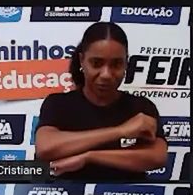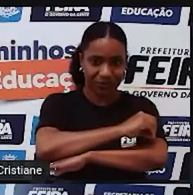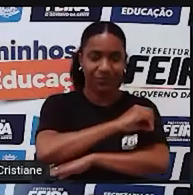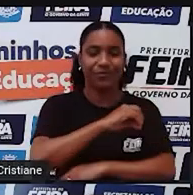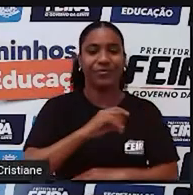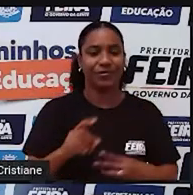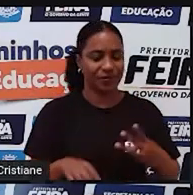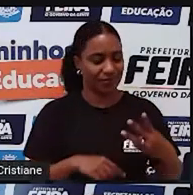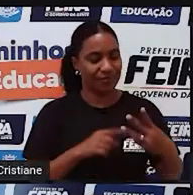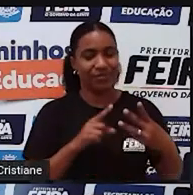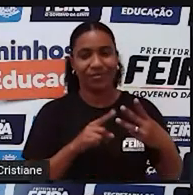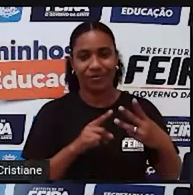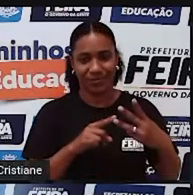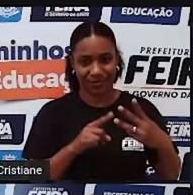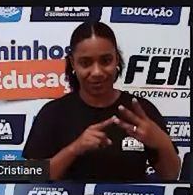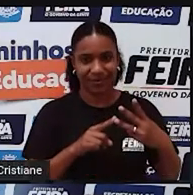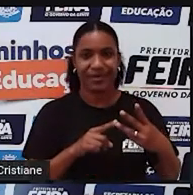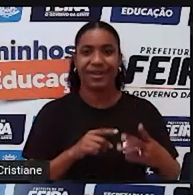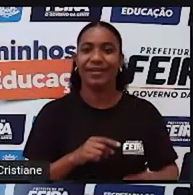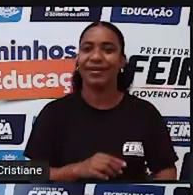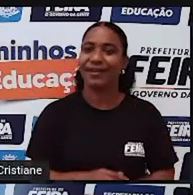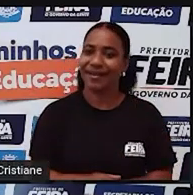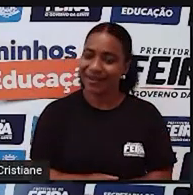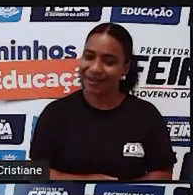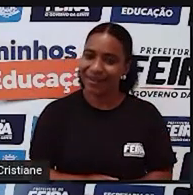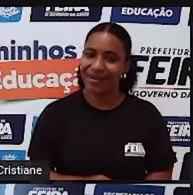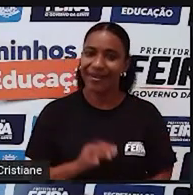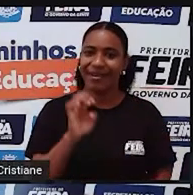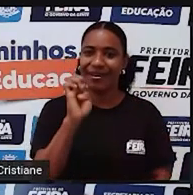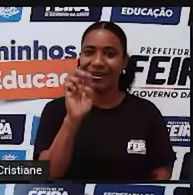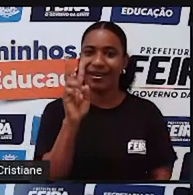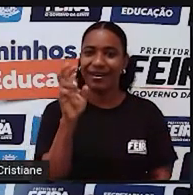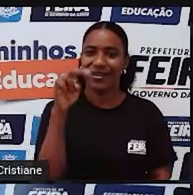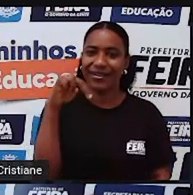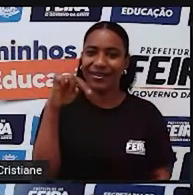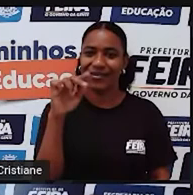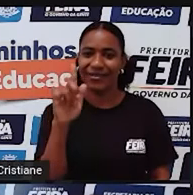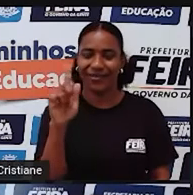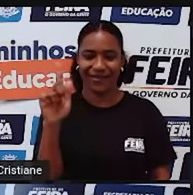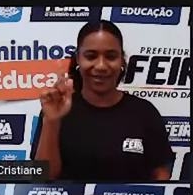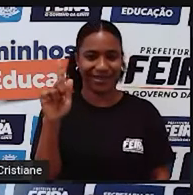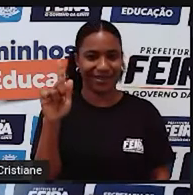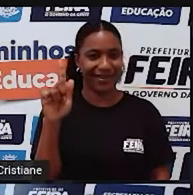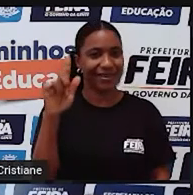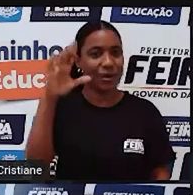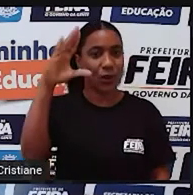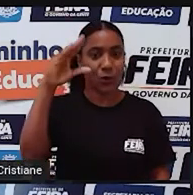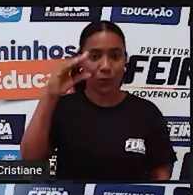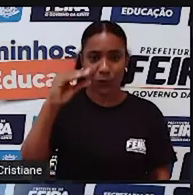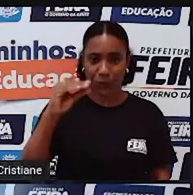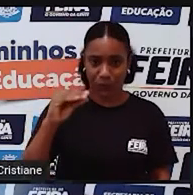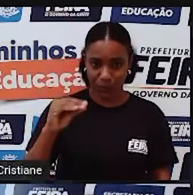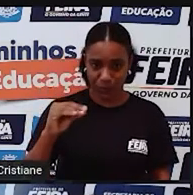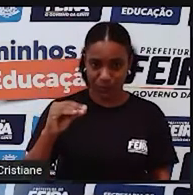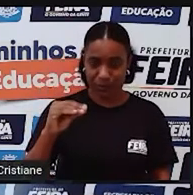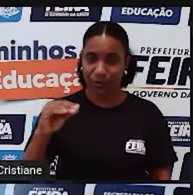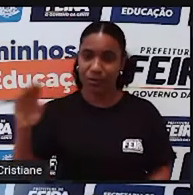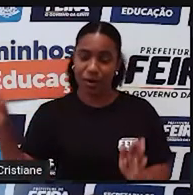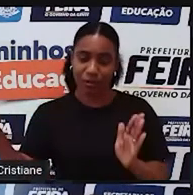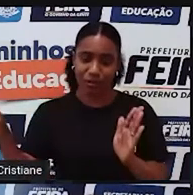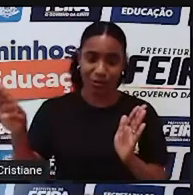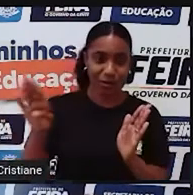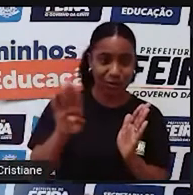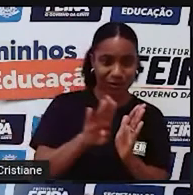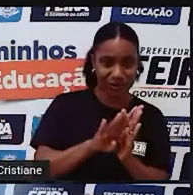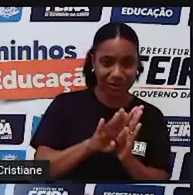Even, noite. Ao chegar em um determinado lugar, ao iniciar uma